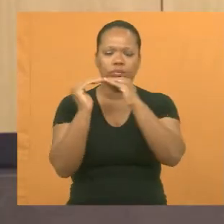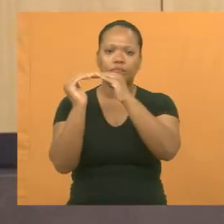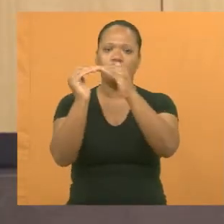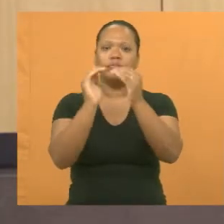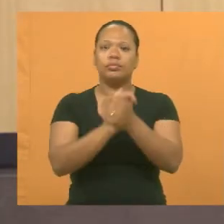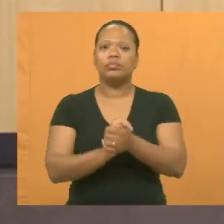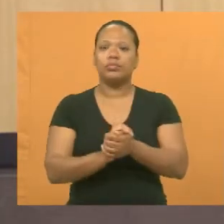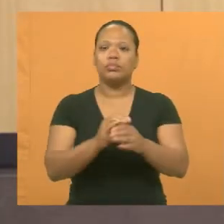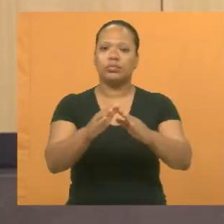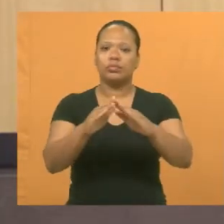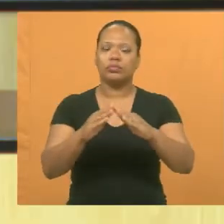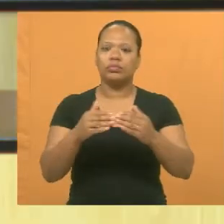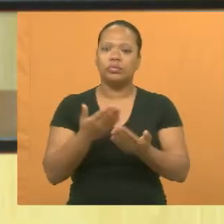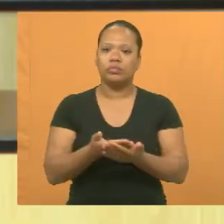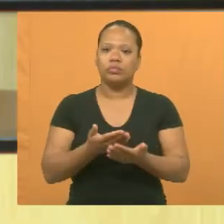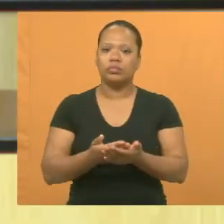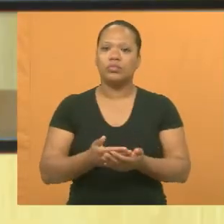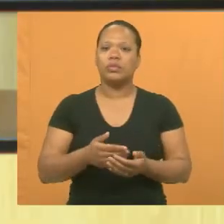Requerimento número